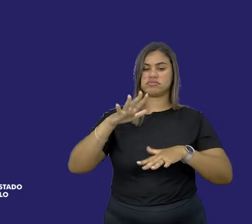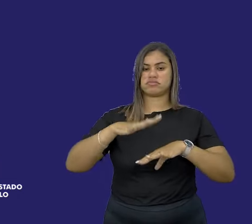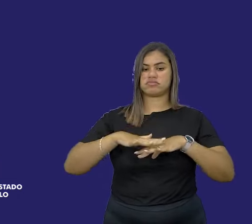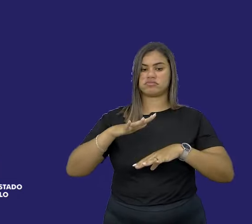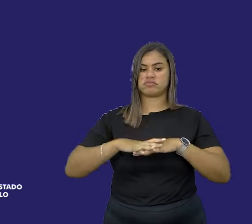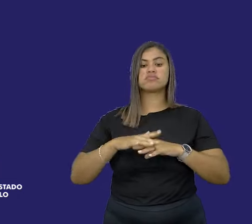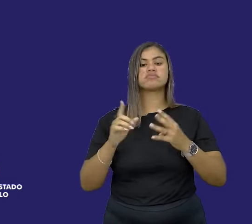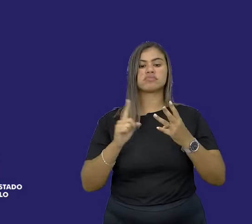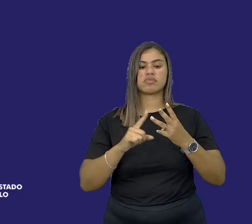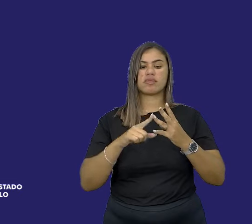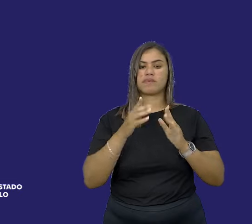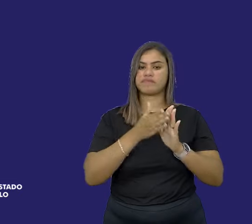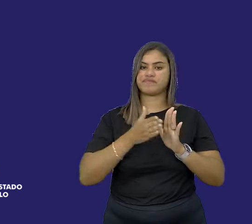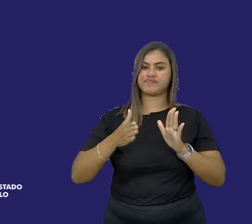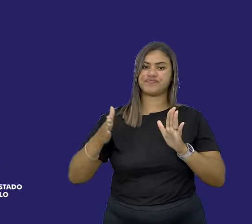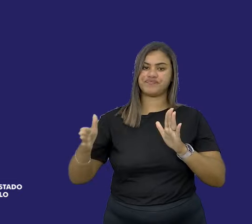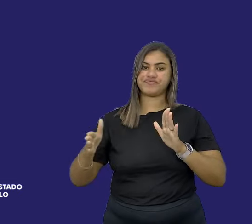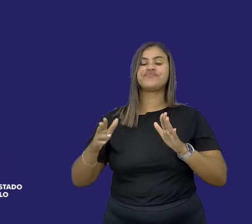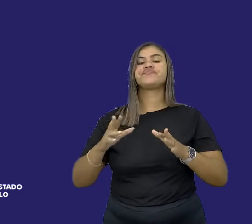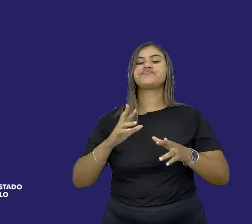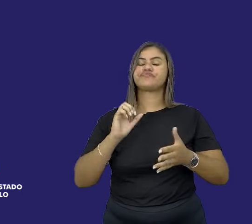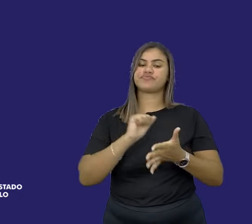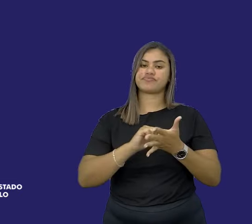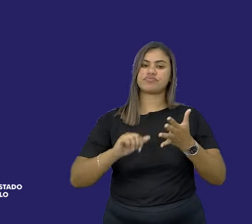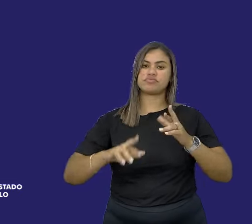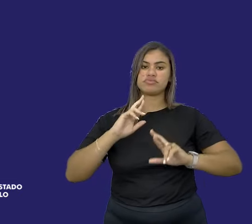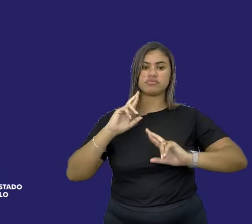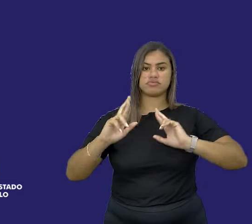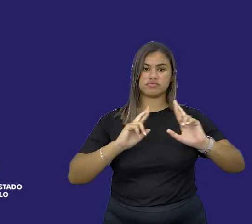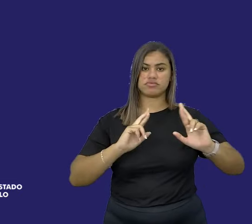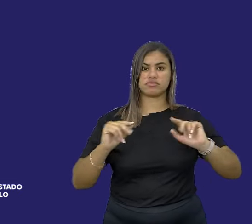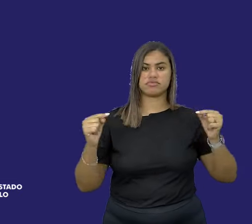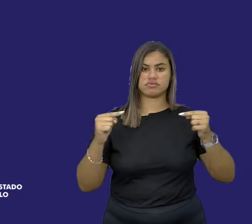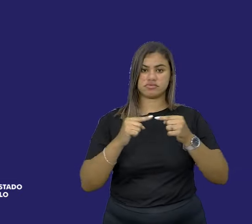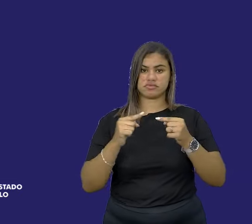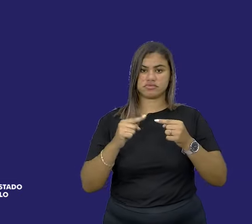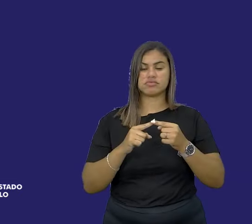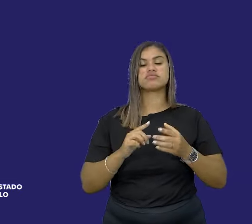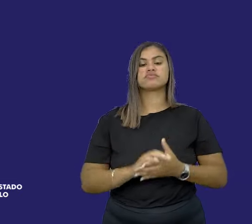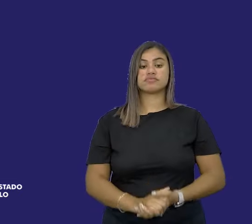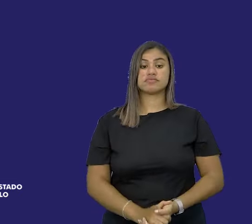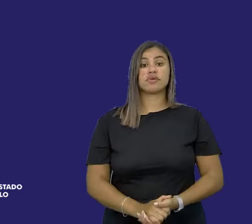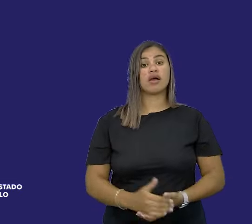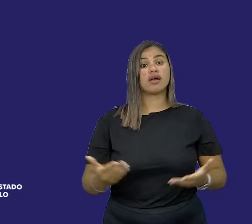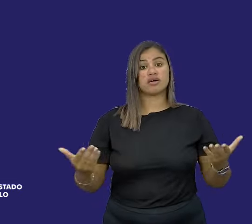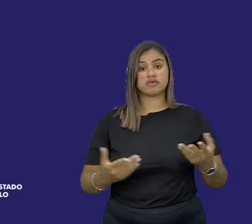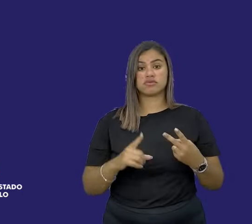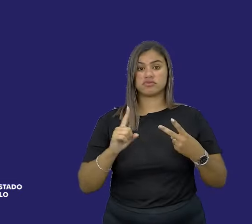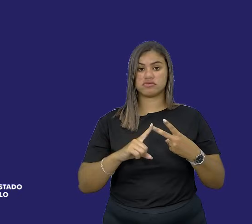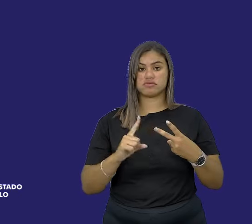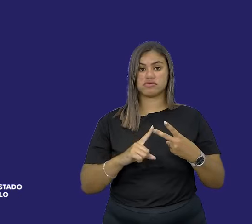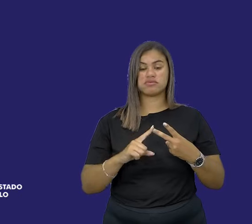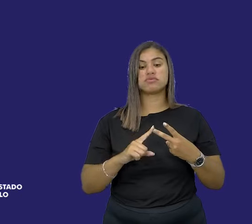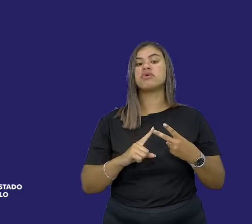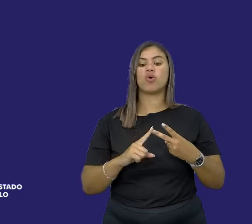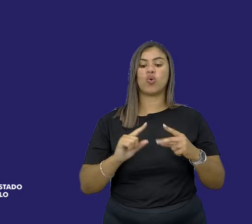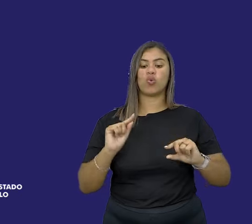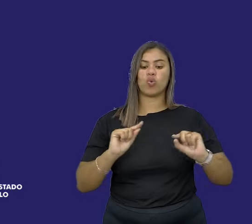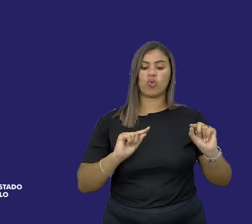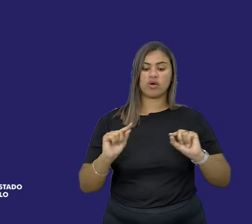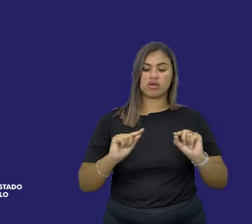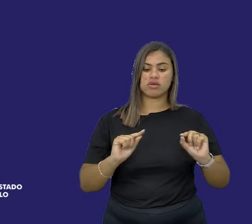as etapas da resolução de problemas que foram tratadas na transmissão de etapa. Agora nós vamos para o segundo momento,